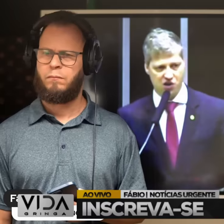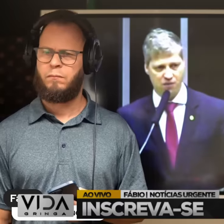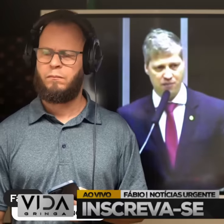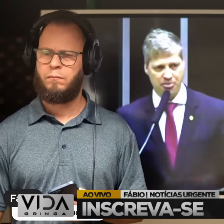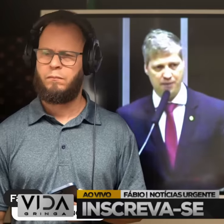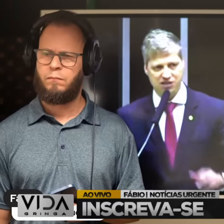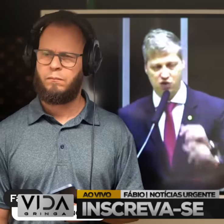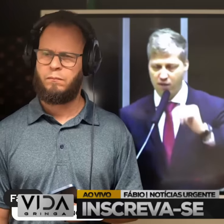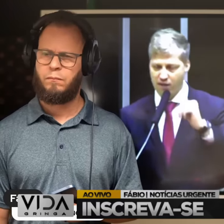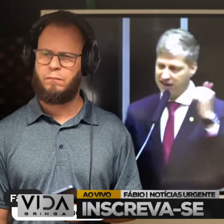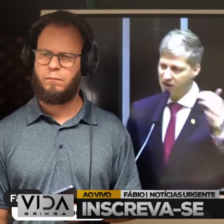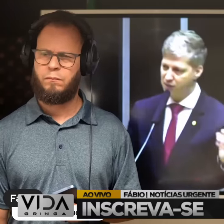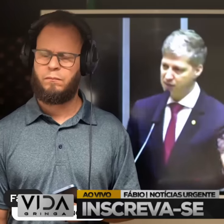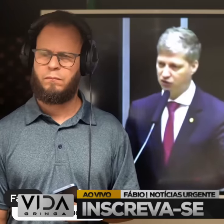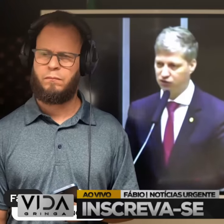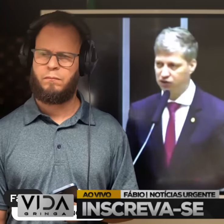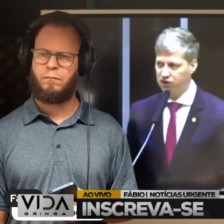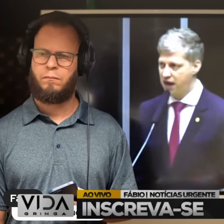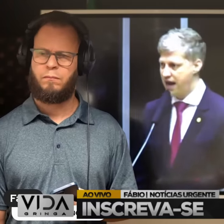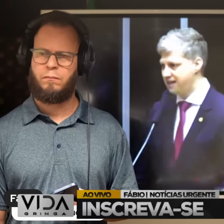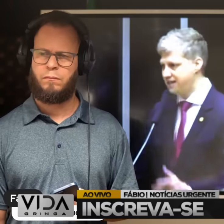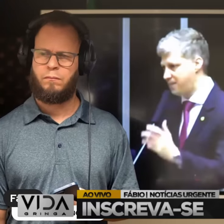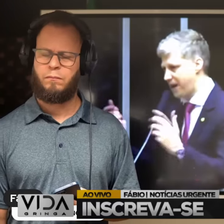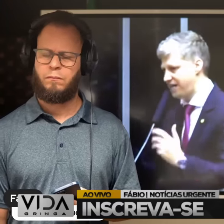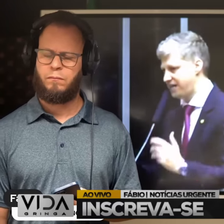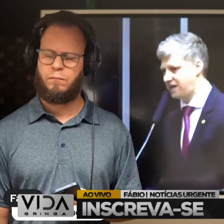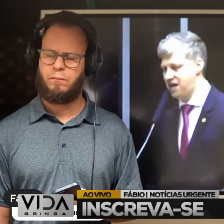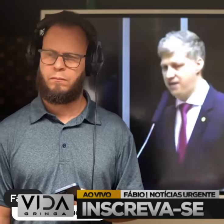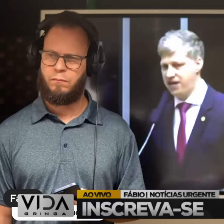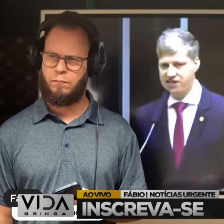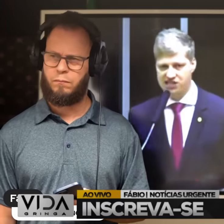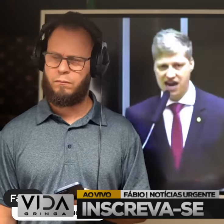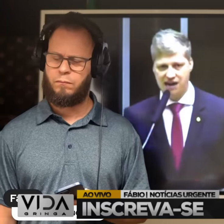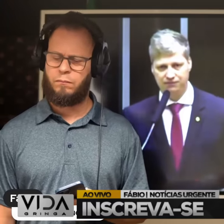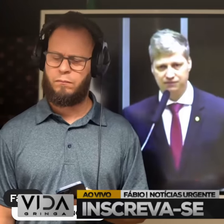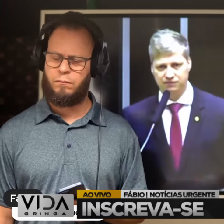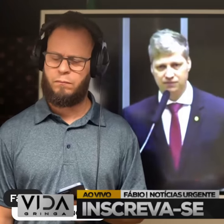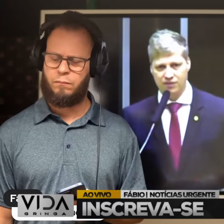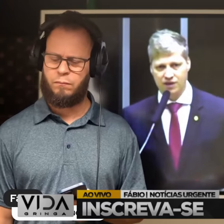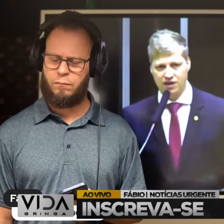investigação. Mas, como até o momento é a CPI da Câmara que está